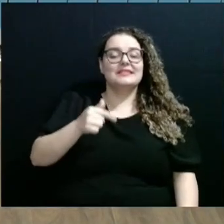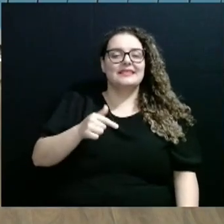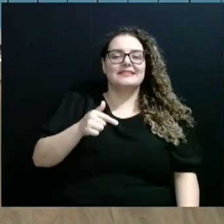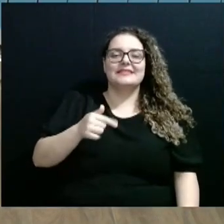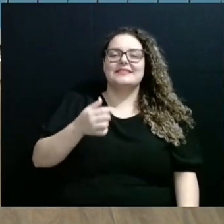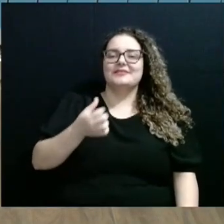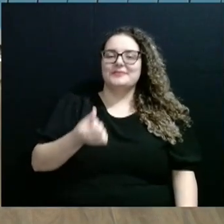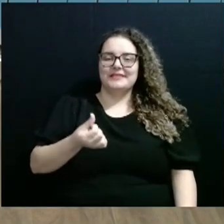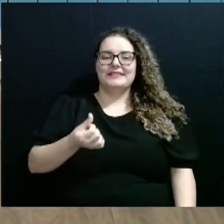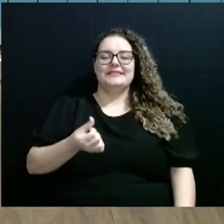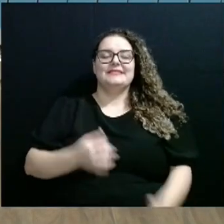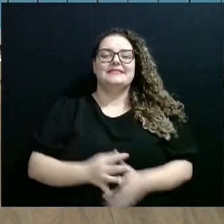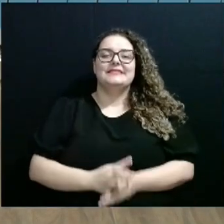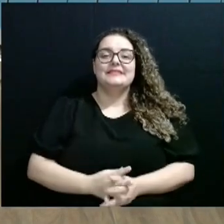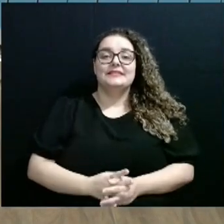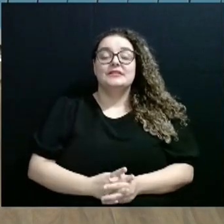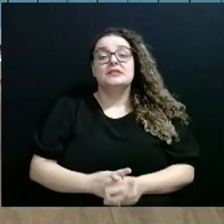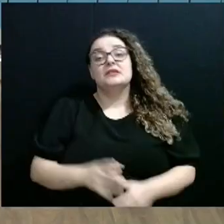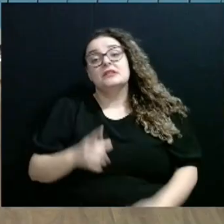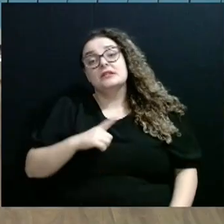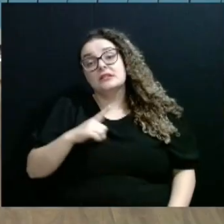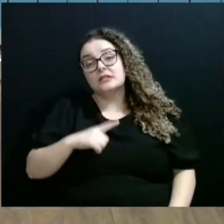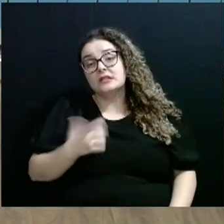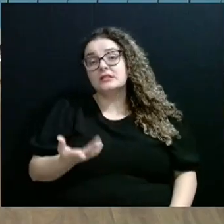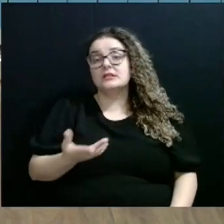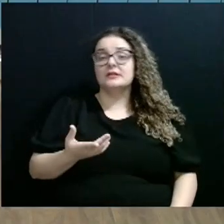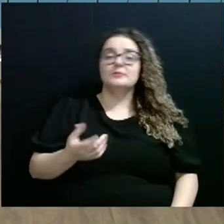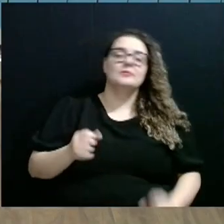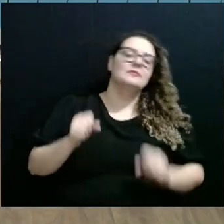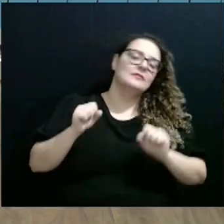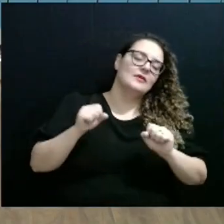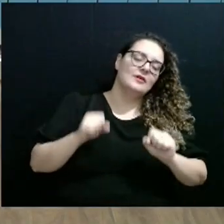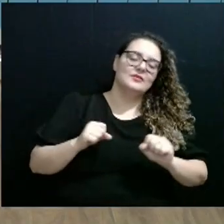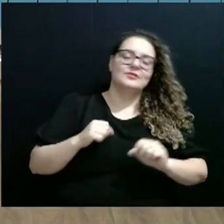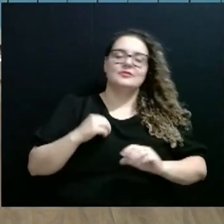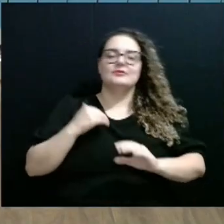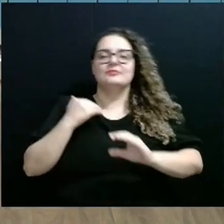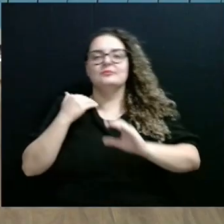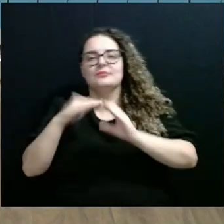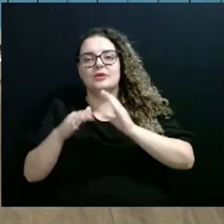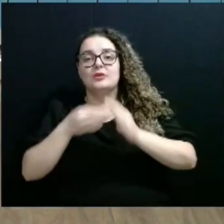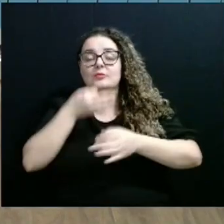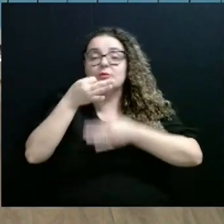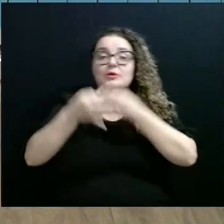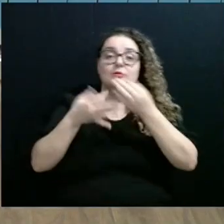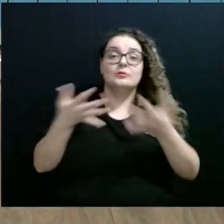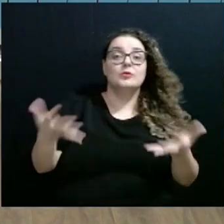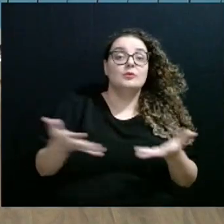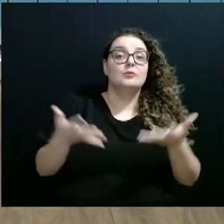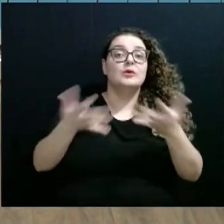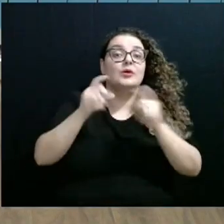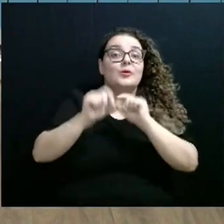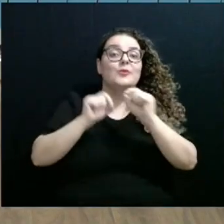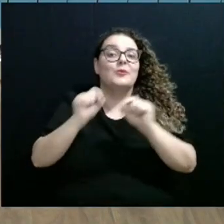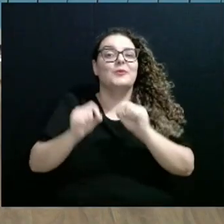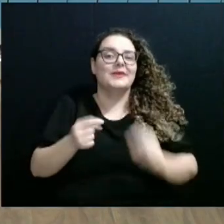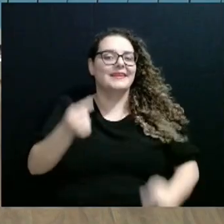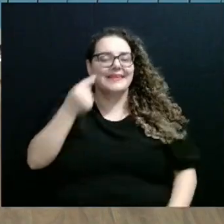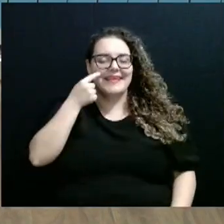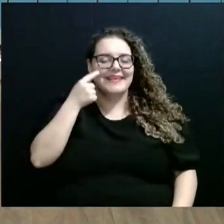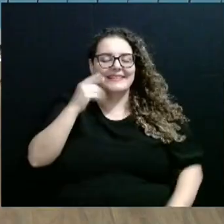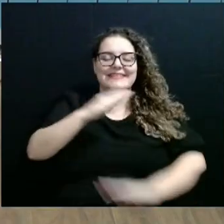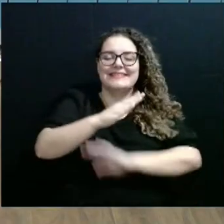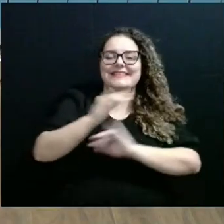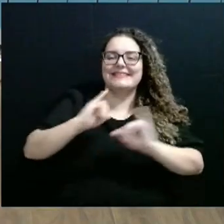978293776 e aí você pode mandar o seu elogio e uma crítica construtiva, o que você quer assistir aqui no nosso telejornal, que a